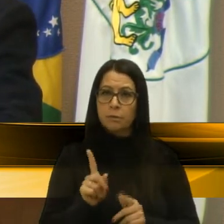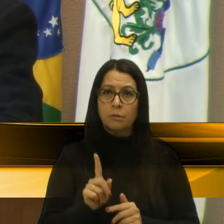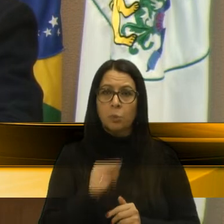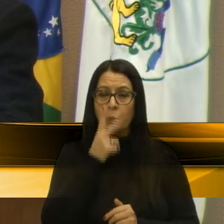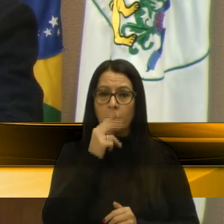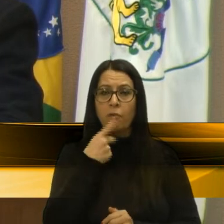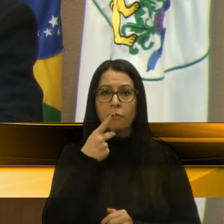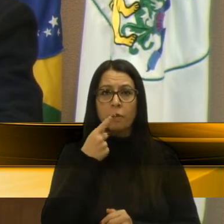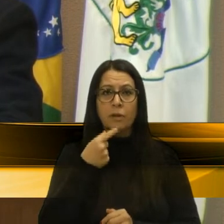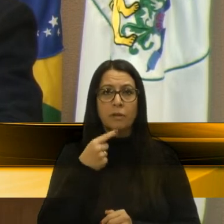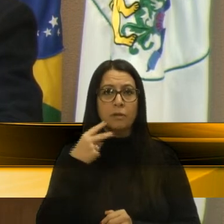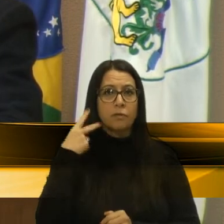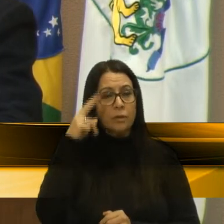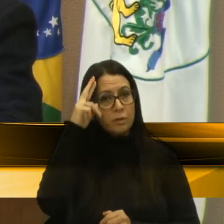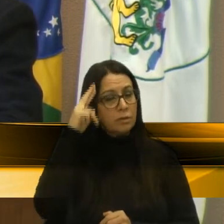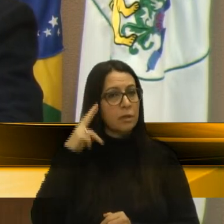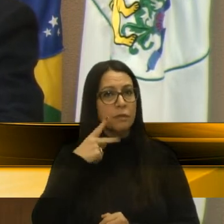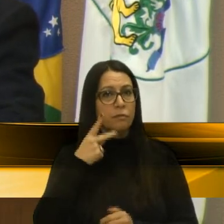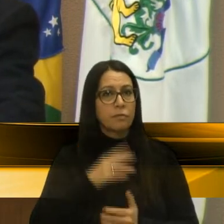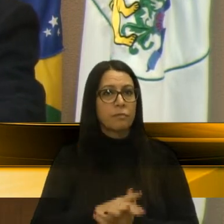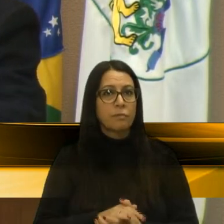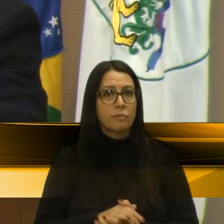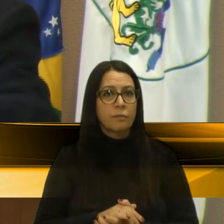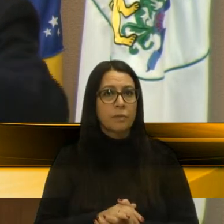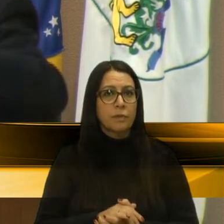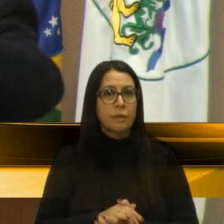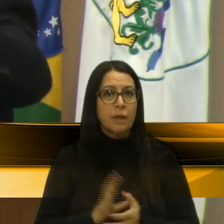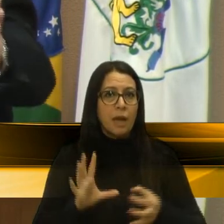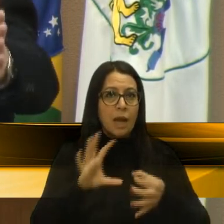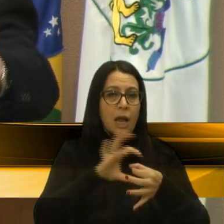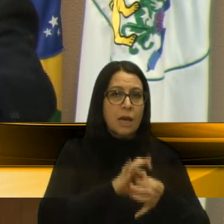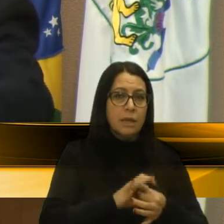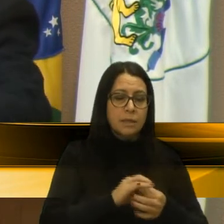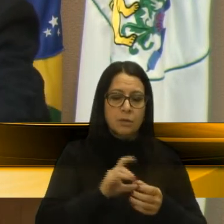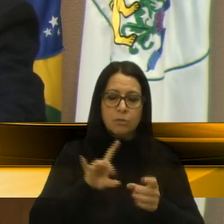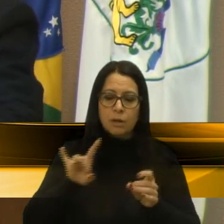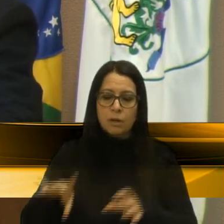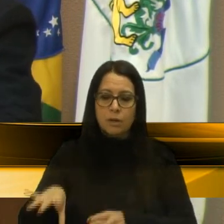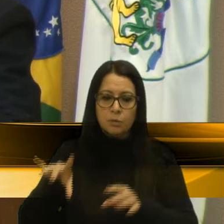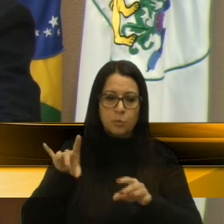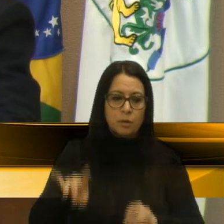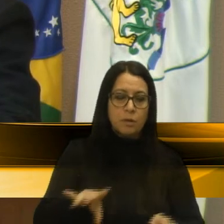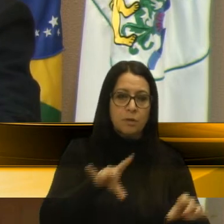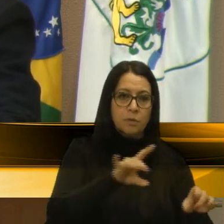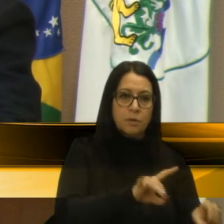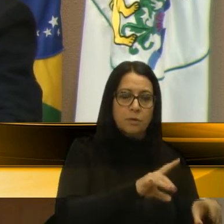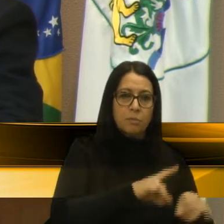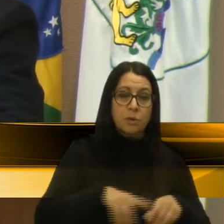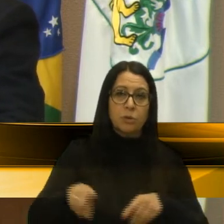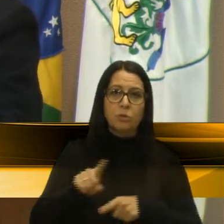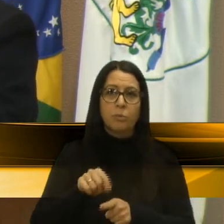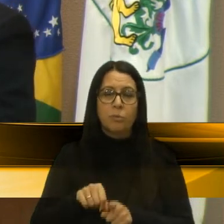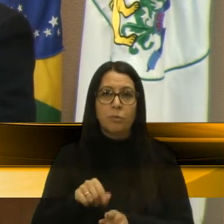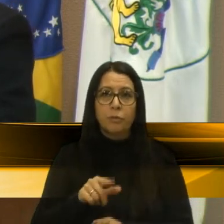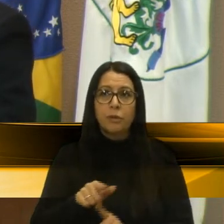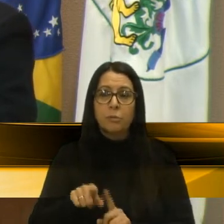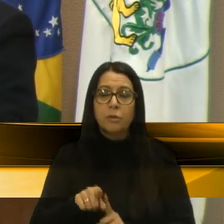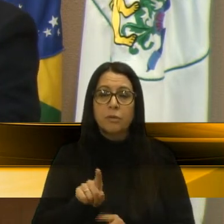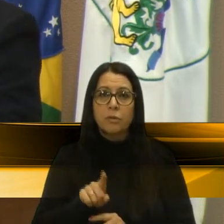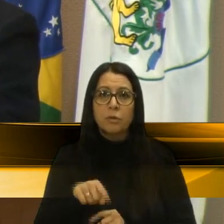Eu não quis ser ofensivo, me permita prosseguir a declaração dele, senhor presidente. Eu não quis